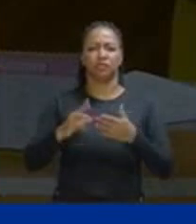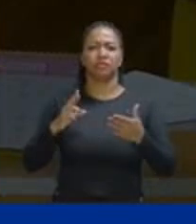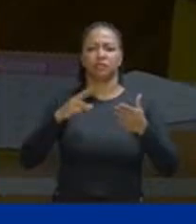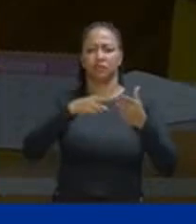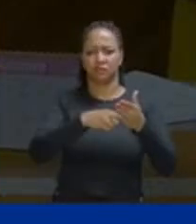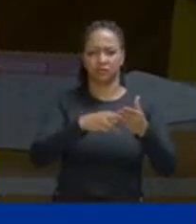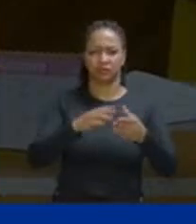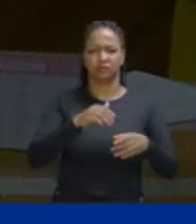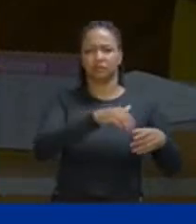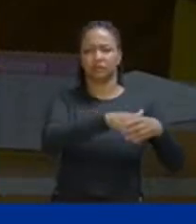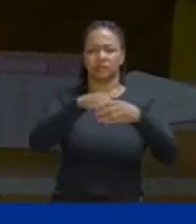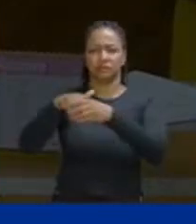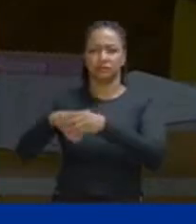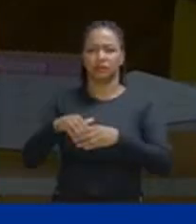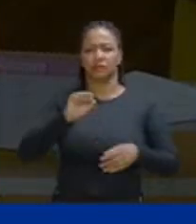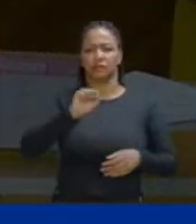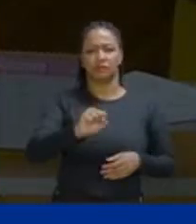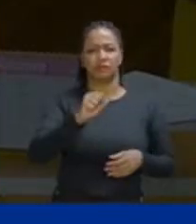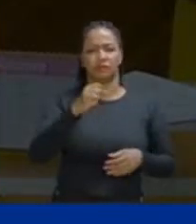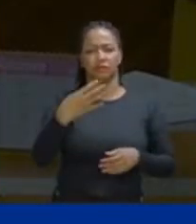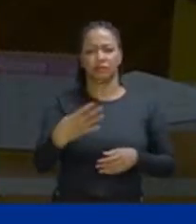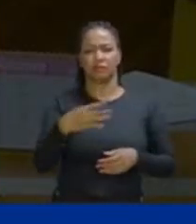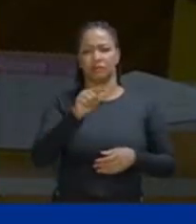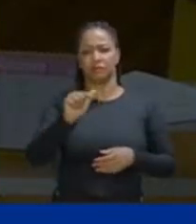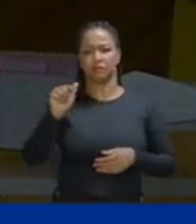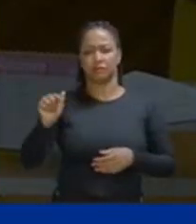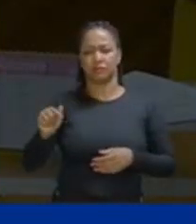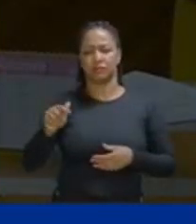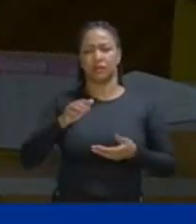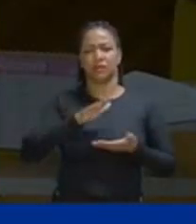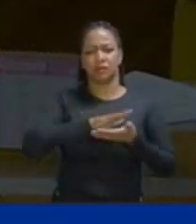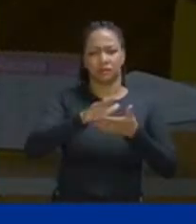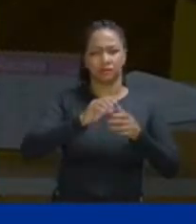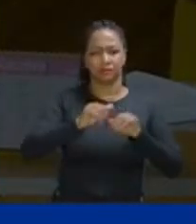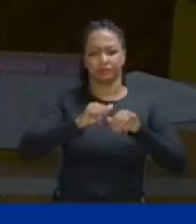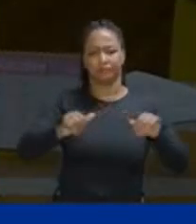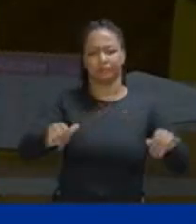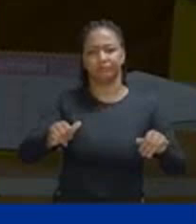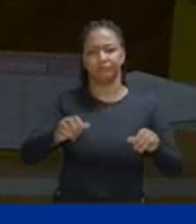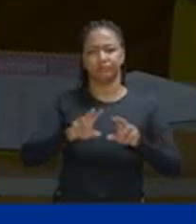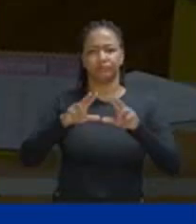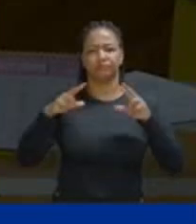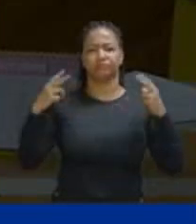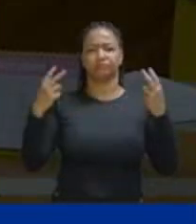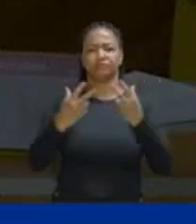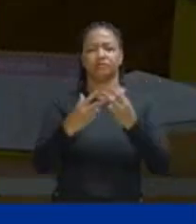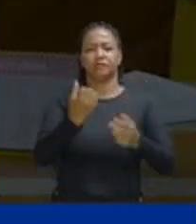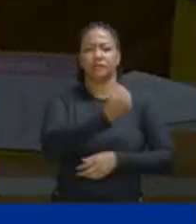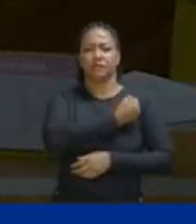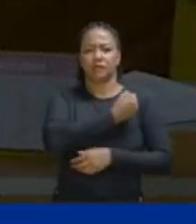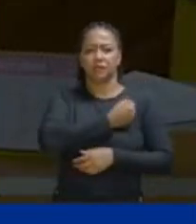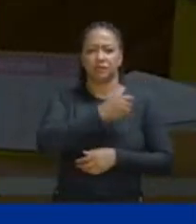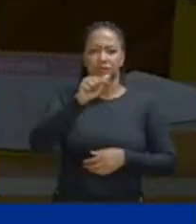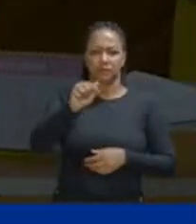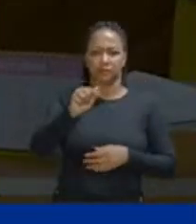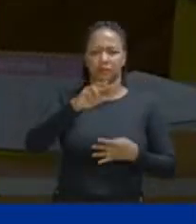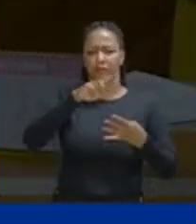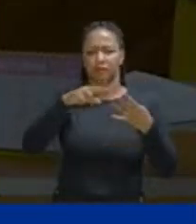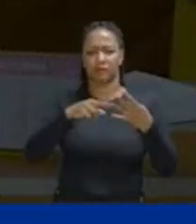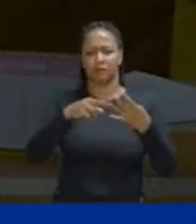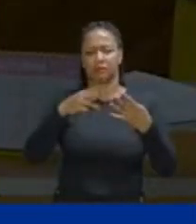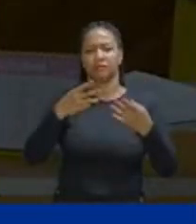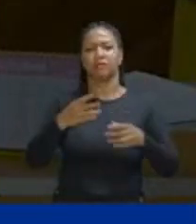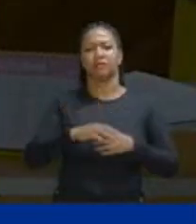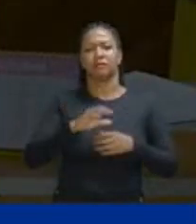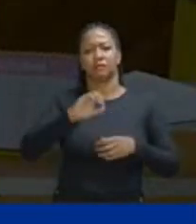relator. Acórdão número 8477, publicado em sessão. Número 7 da pauta, recurso eleitoral